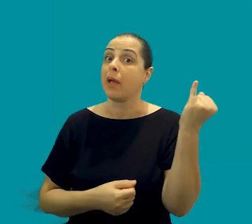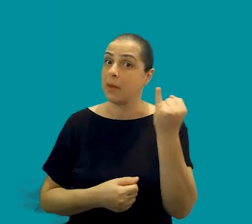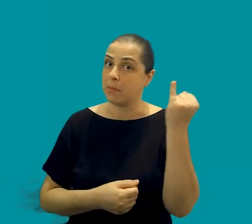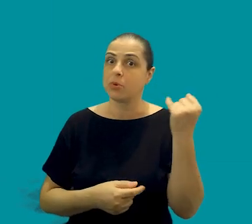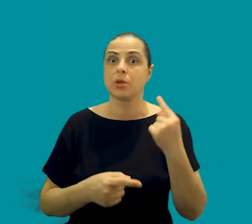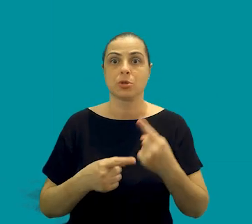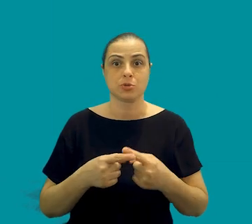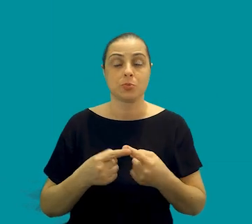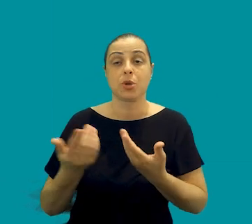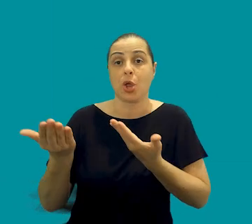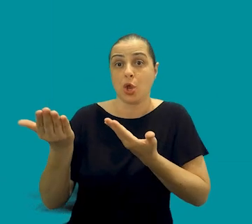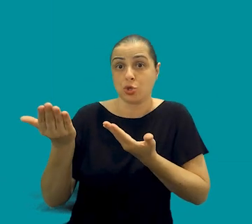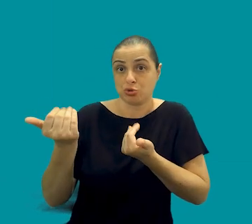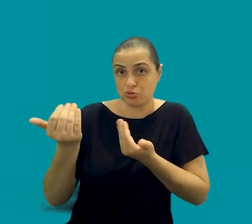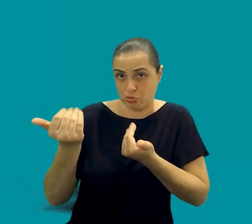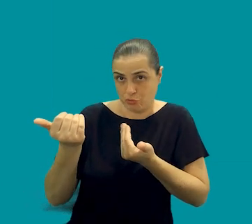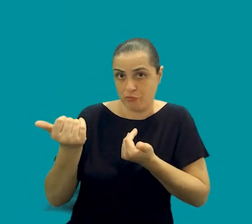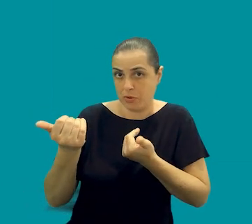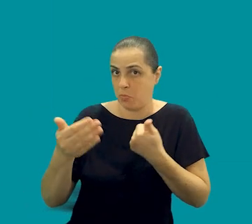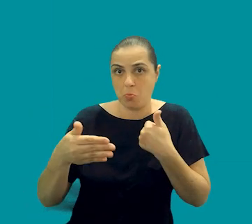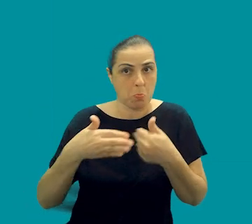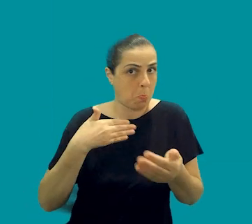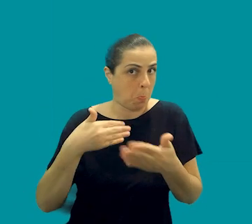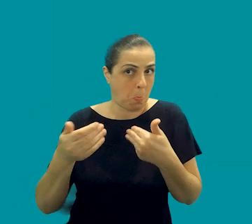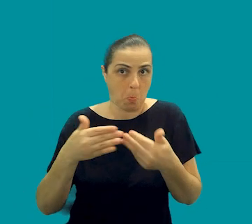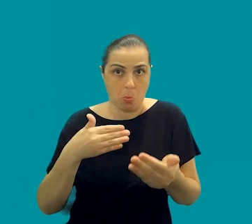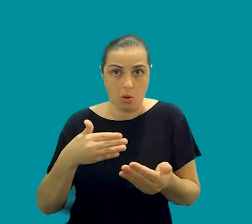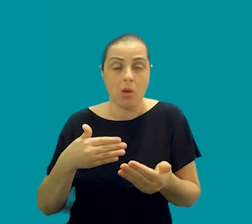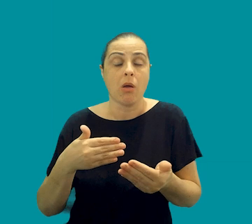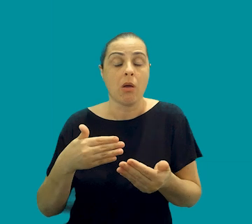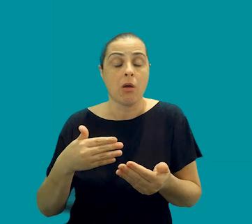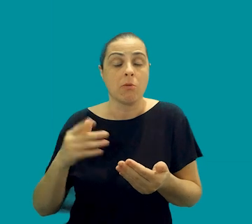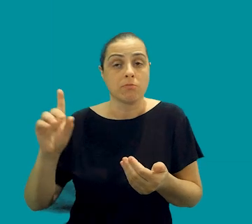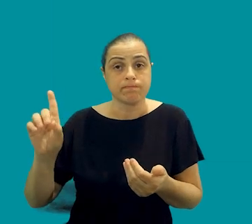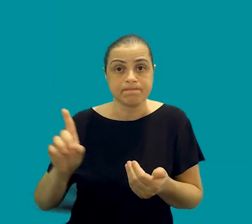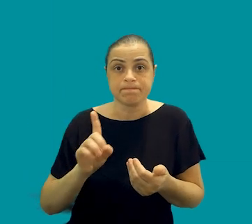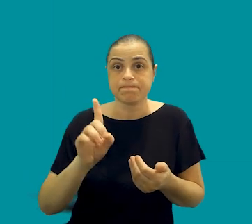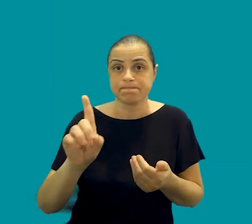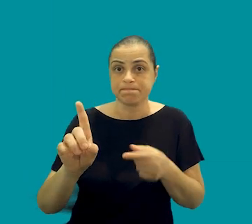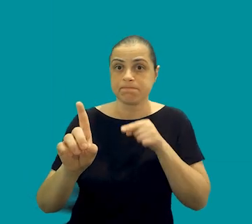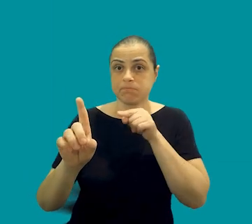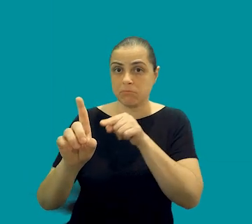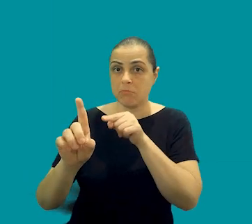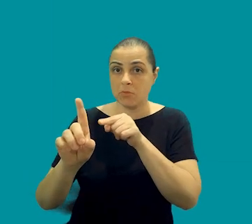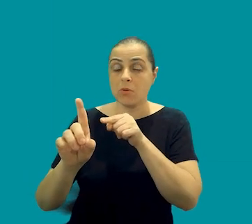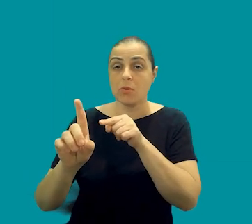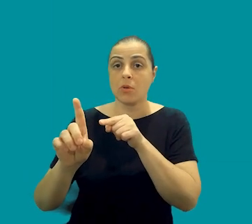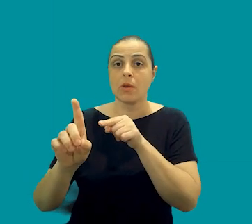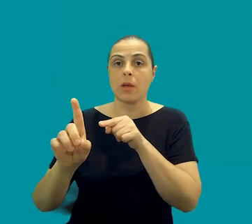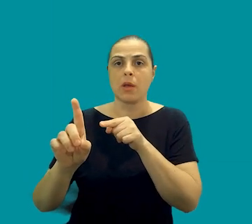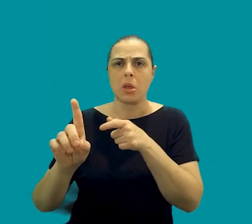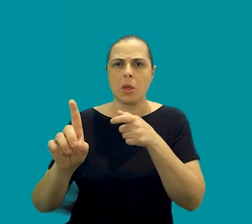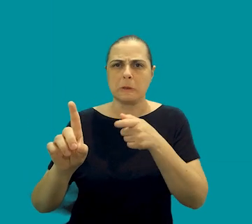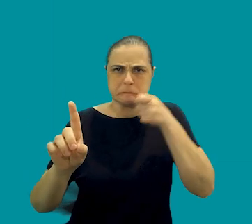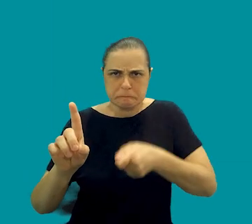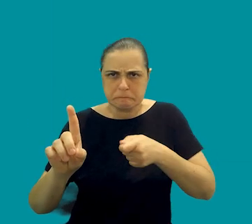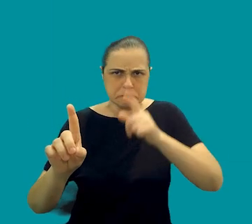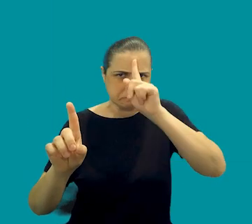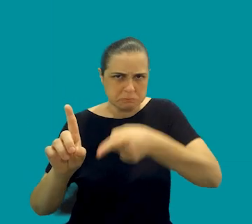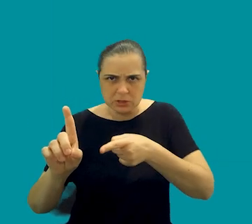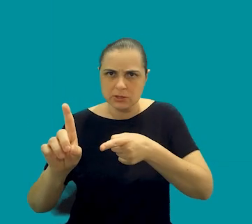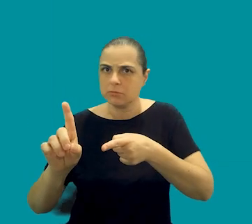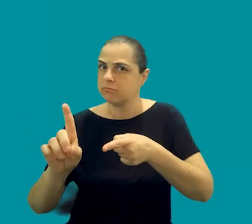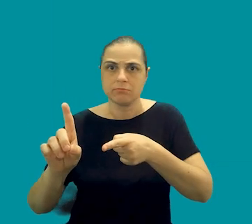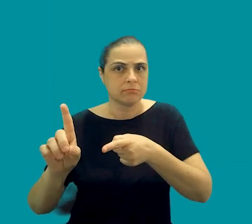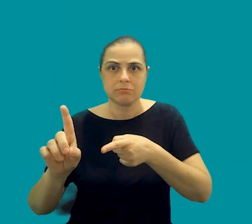nenhum jovem que participa de uma iniciativa como essa, dentro do que a gente acredita enquanto metodologia participativa, ele participa